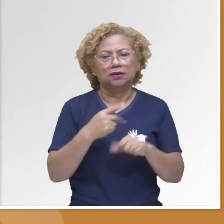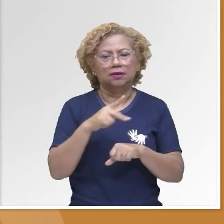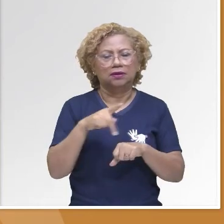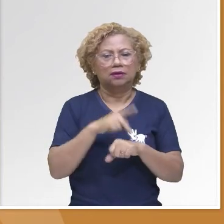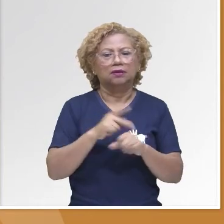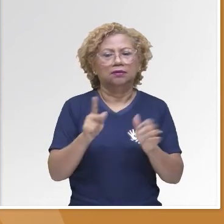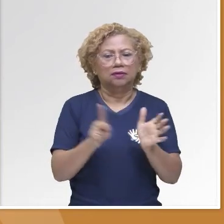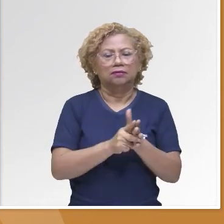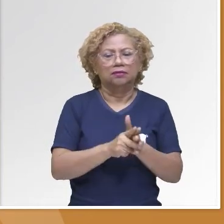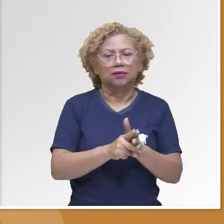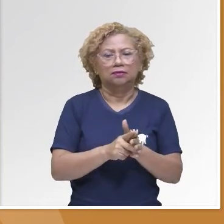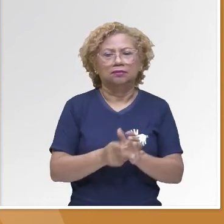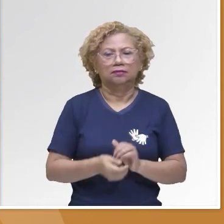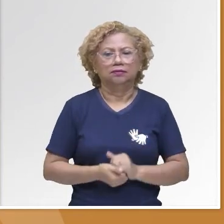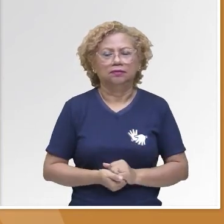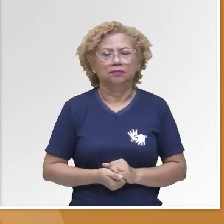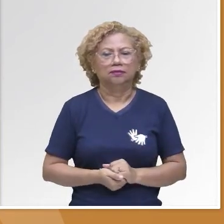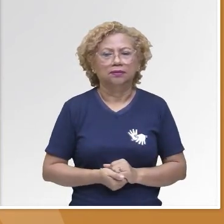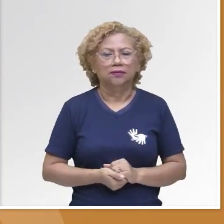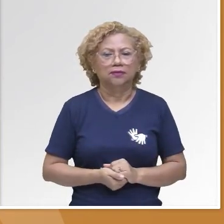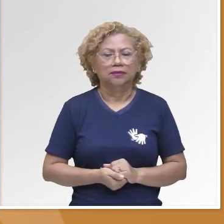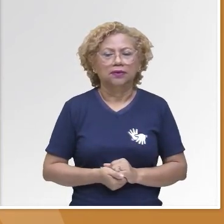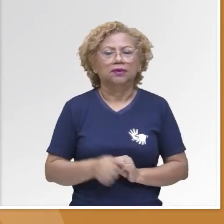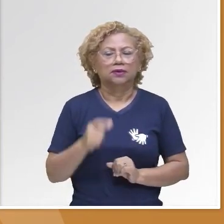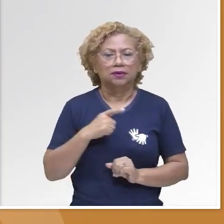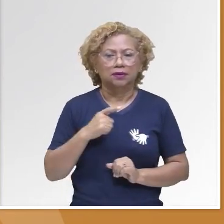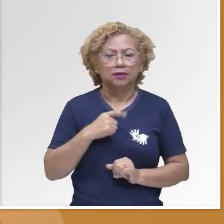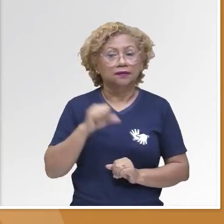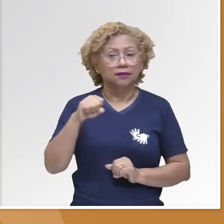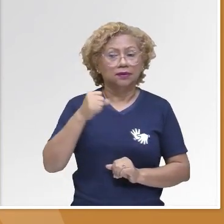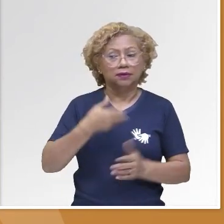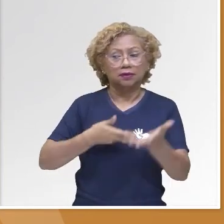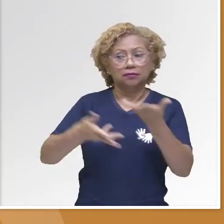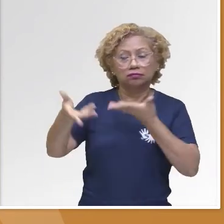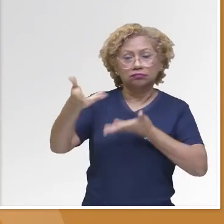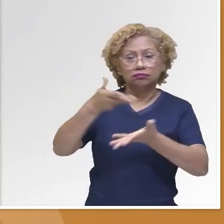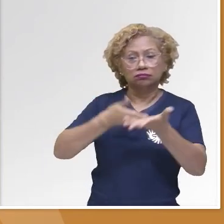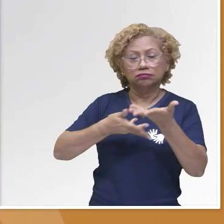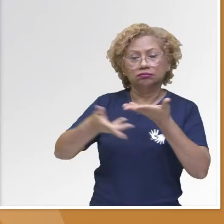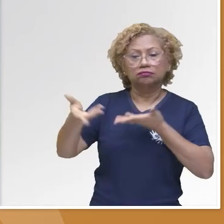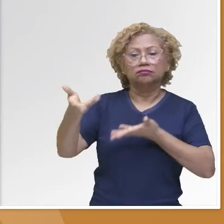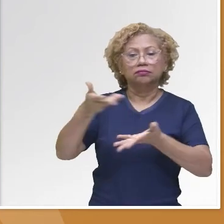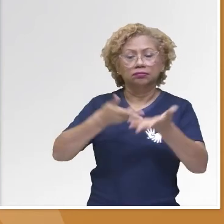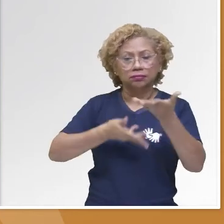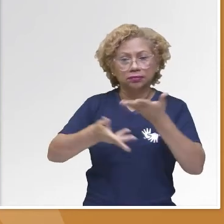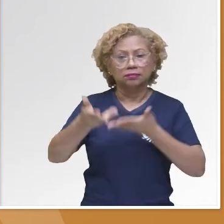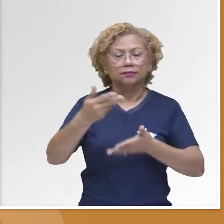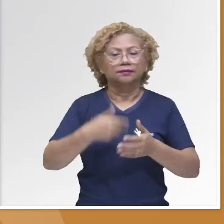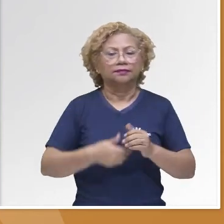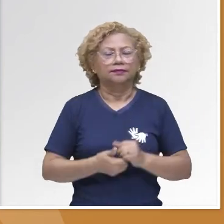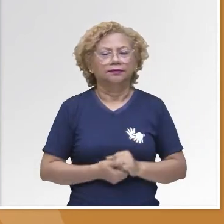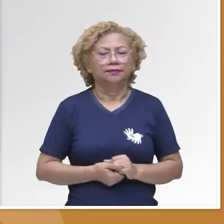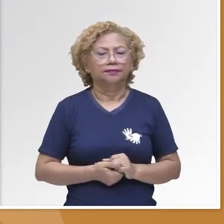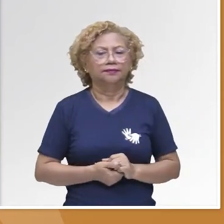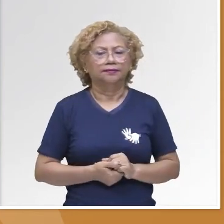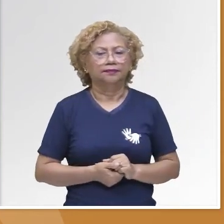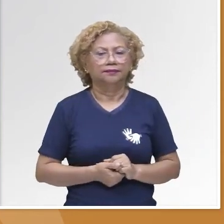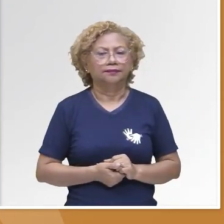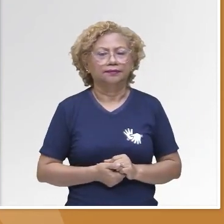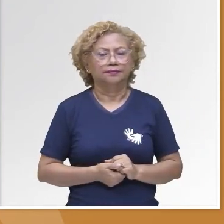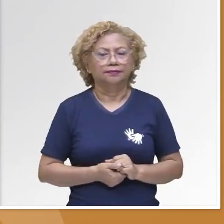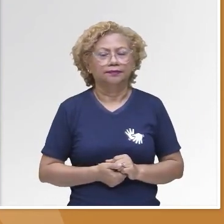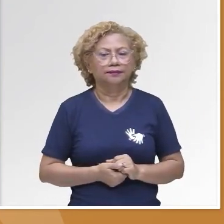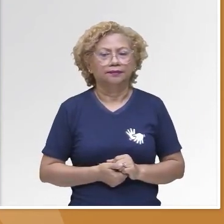essas trocas comerciais, essas importações, tá? Gente, após o desenvolvimento dos